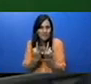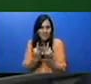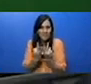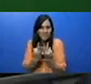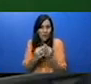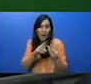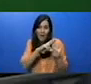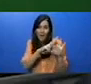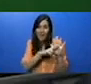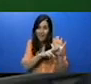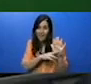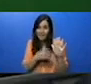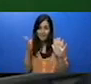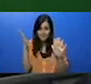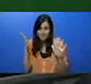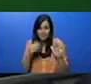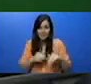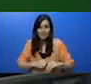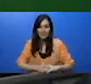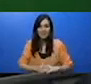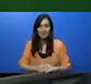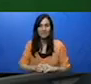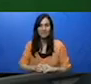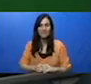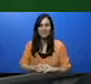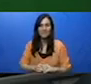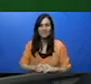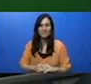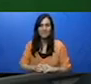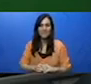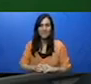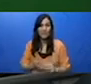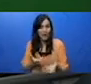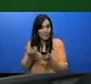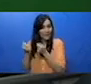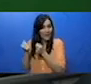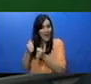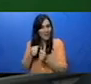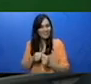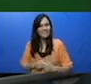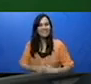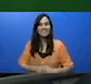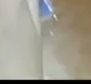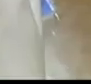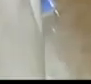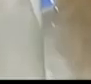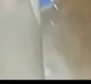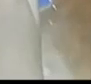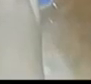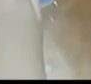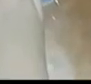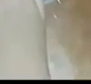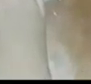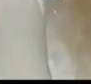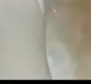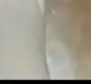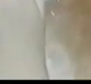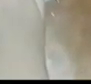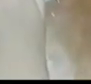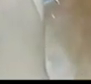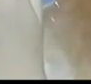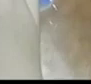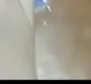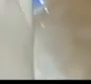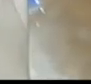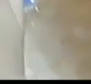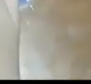seguindo esse jogo que foi feito aqui. Tudo bem? Então, vamos lá. Vamos acompanhar juntos. Olá, crianças do 3º